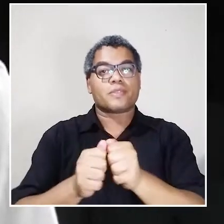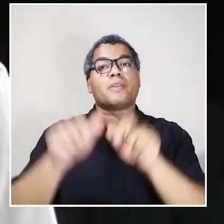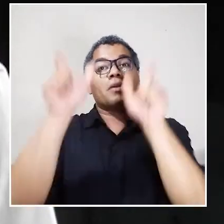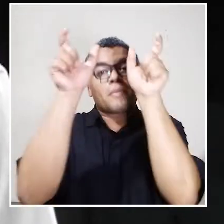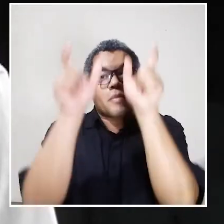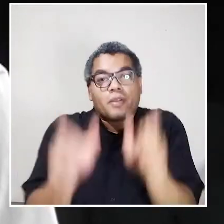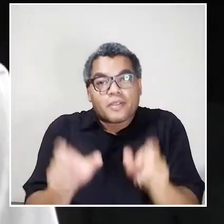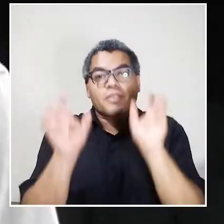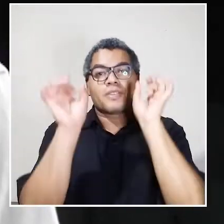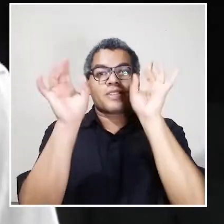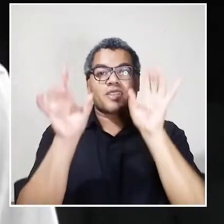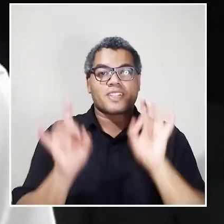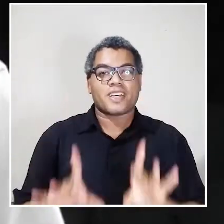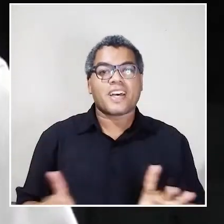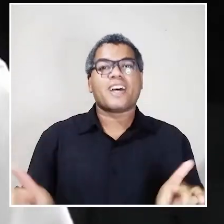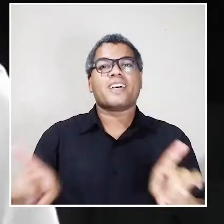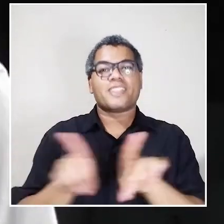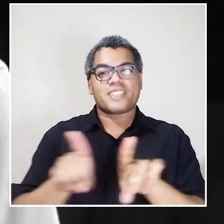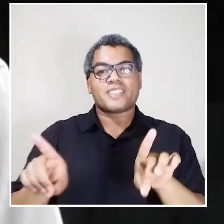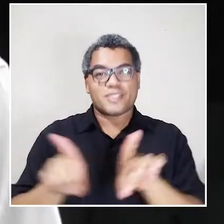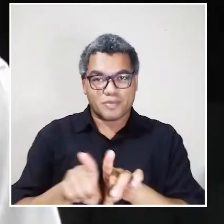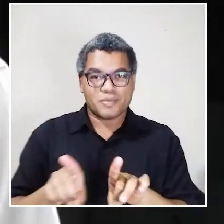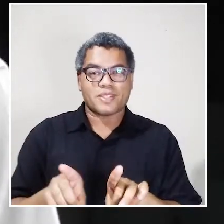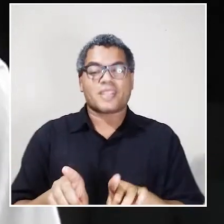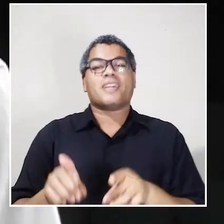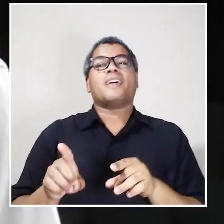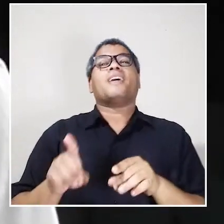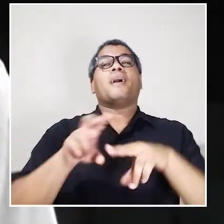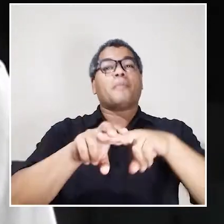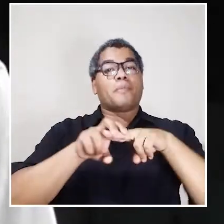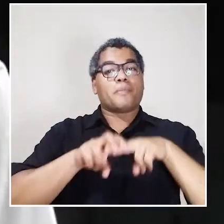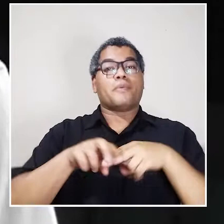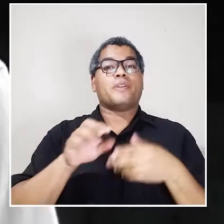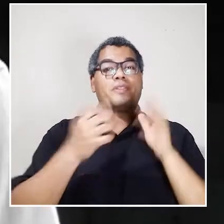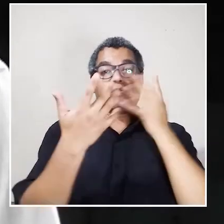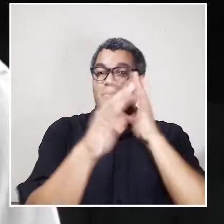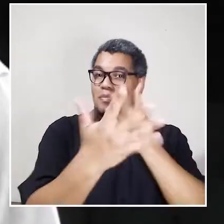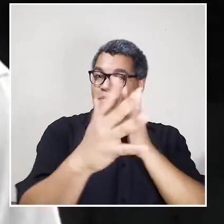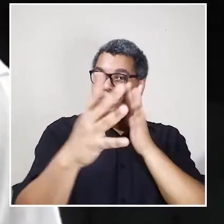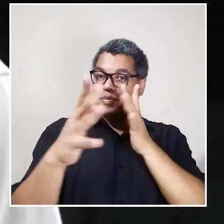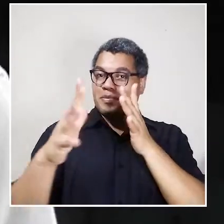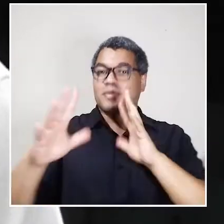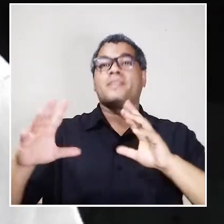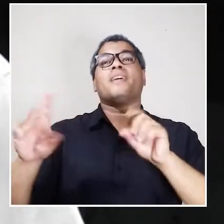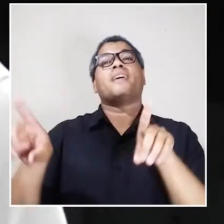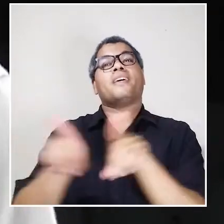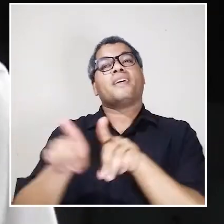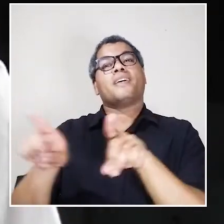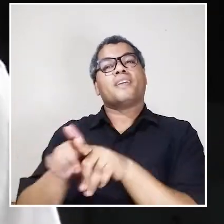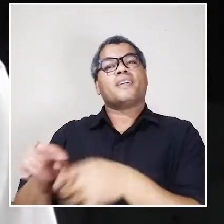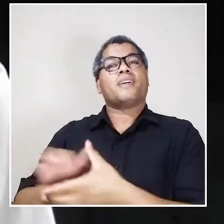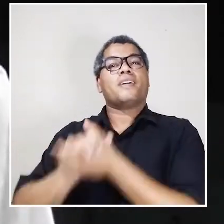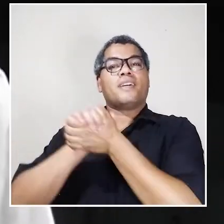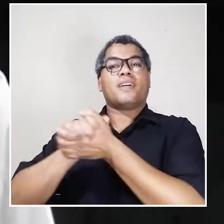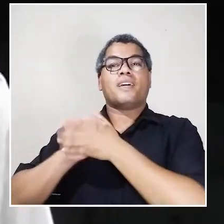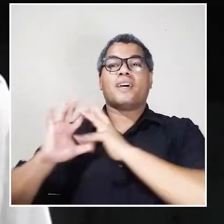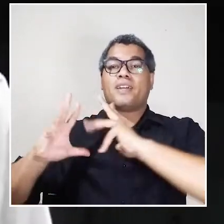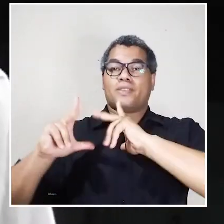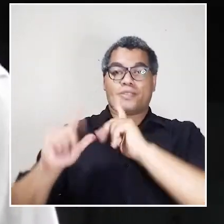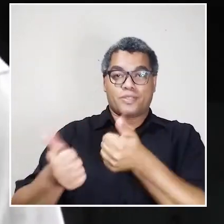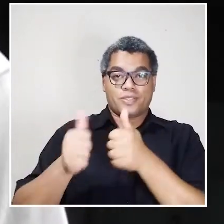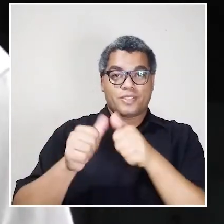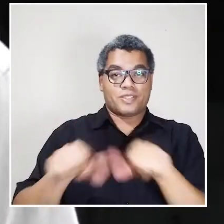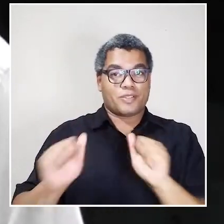muito especiais para nós e a nossa palavra de congratulação a todos, nossa saudação àqueles que nos acompanham